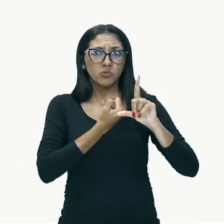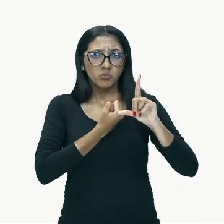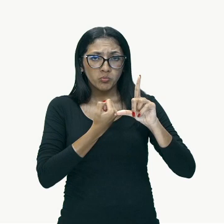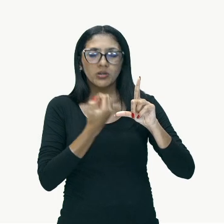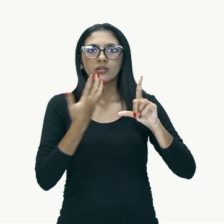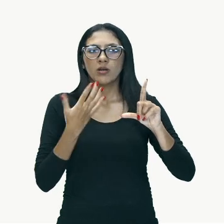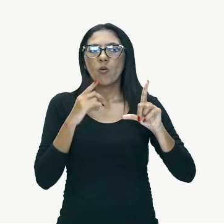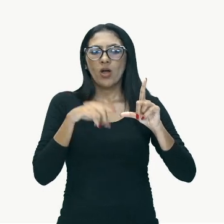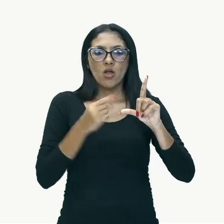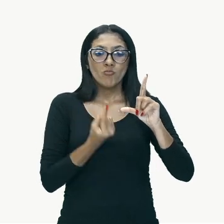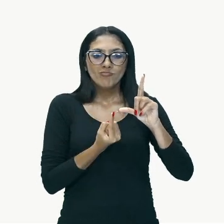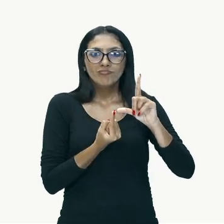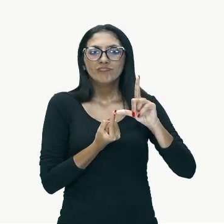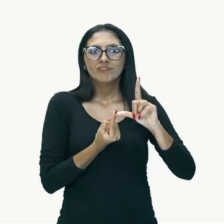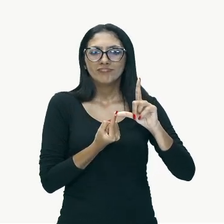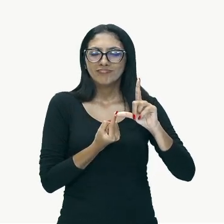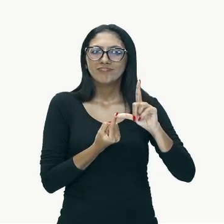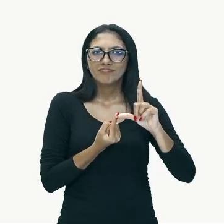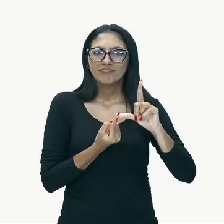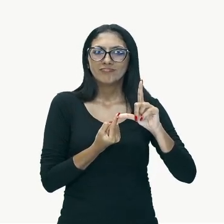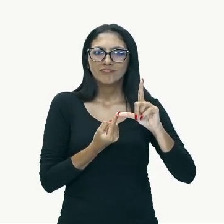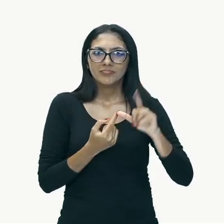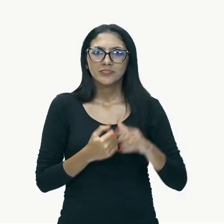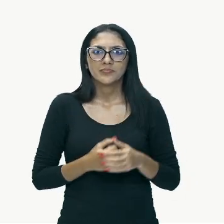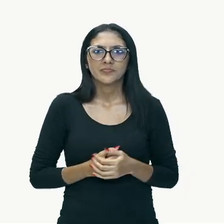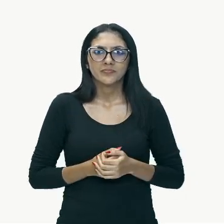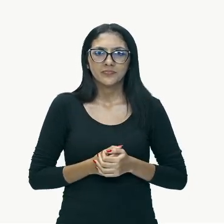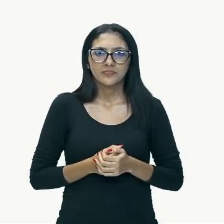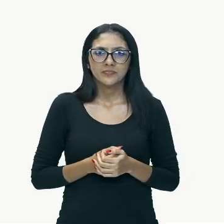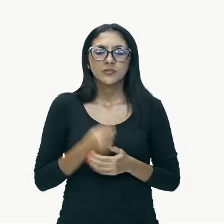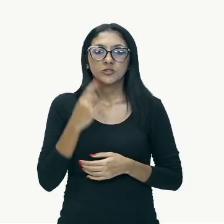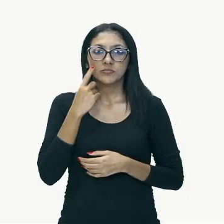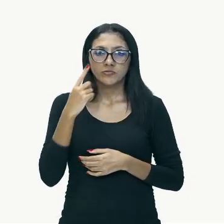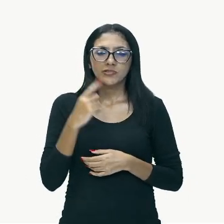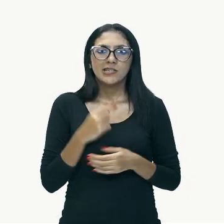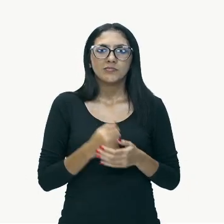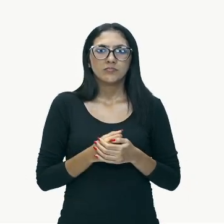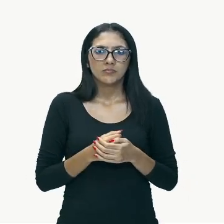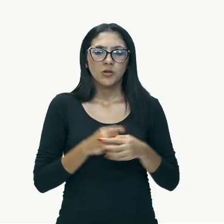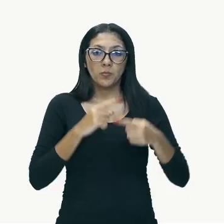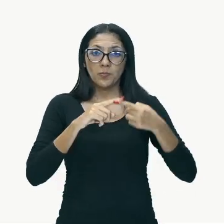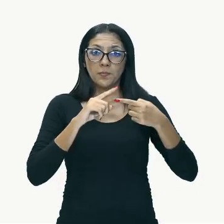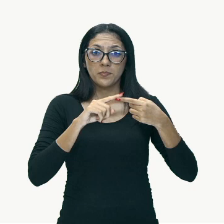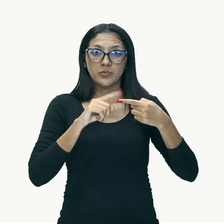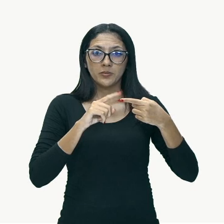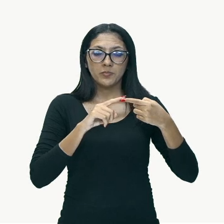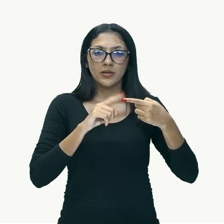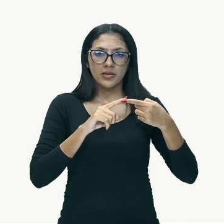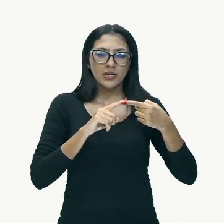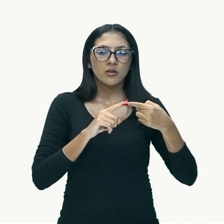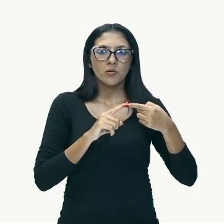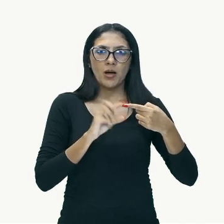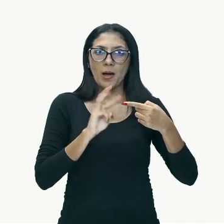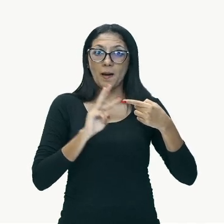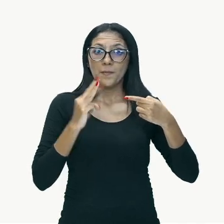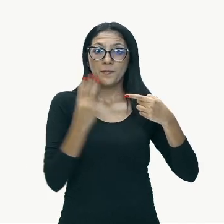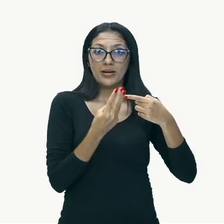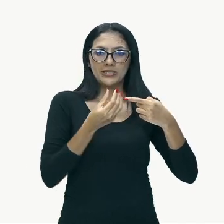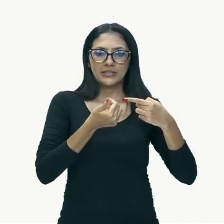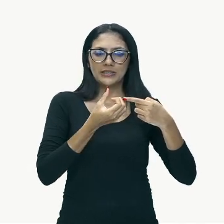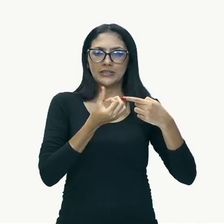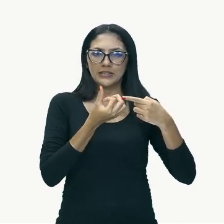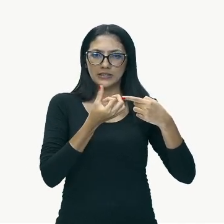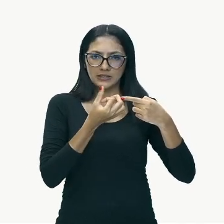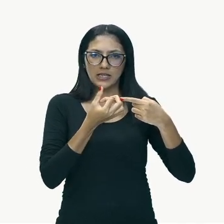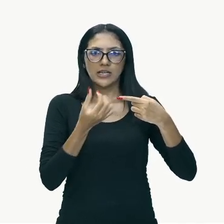Já a massa aqui do oxigênio é 16. A massa do carbono é 12. A